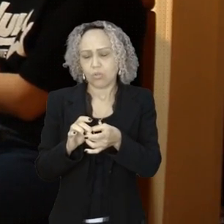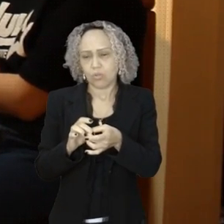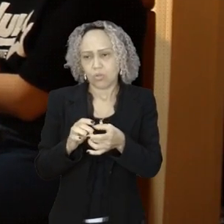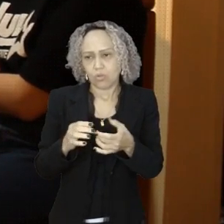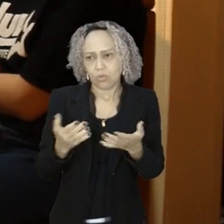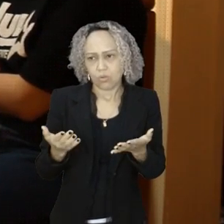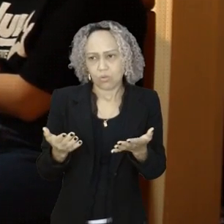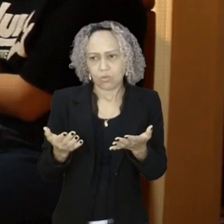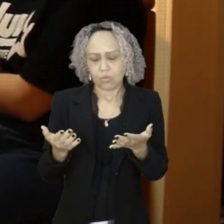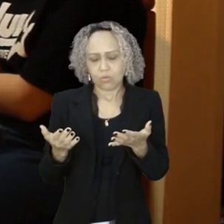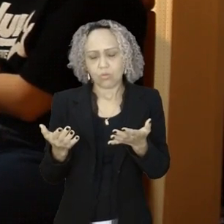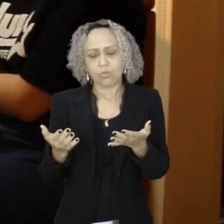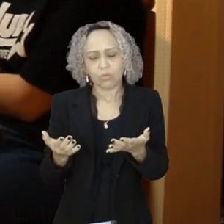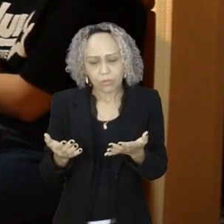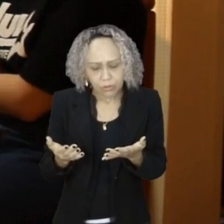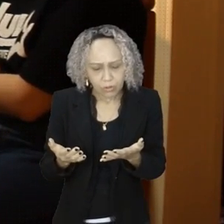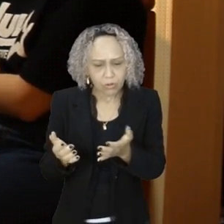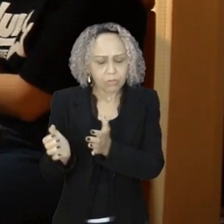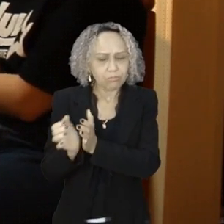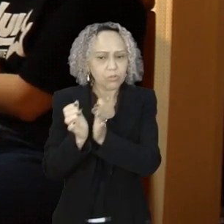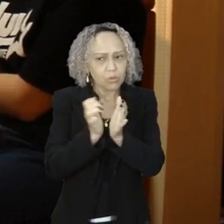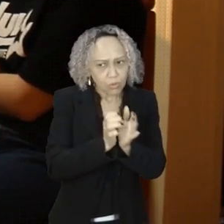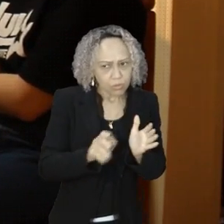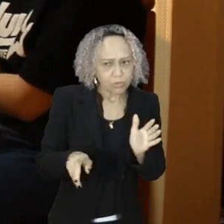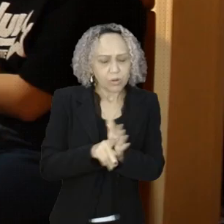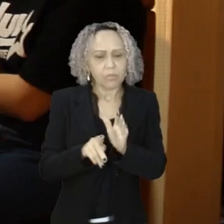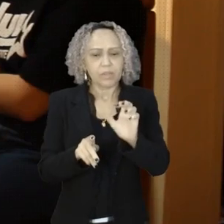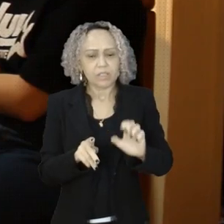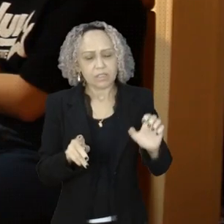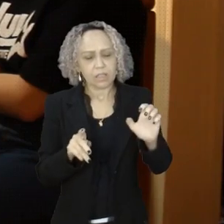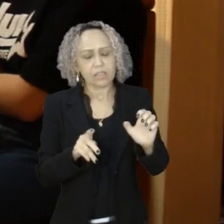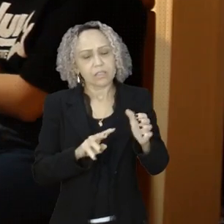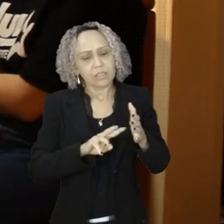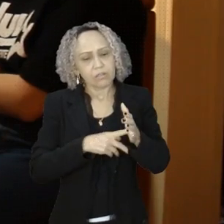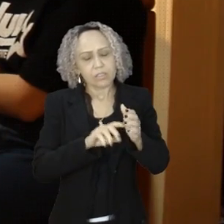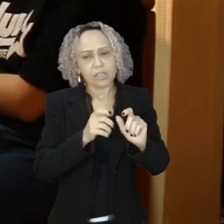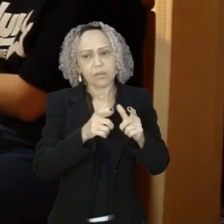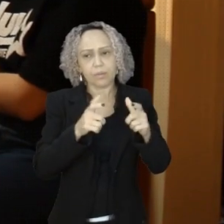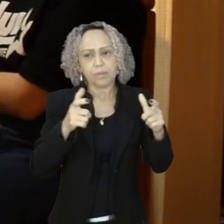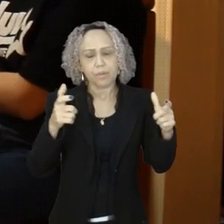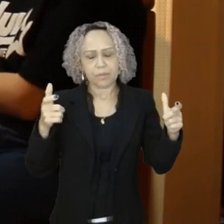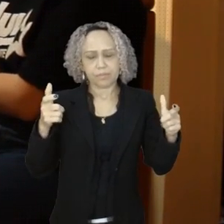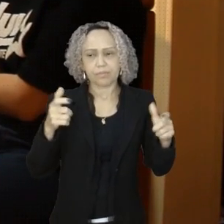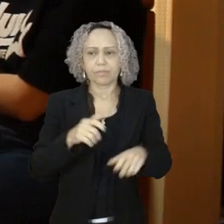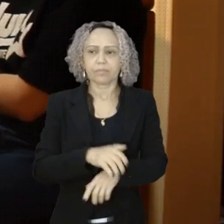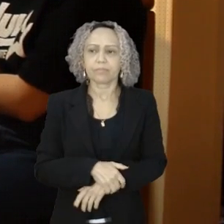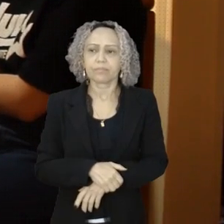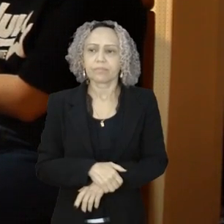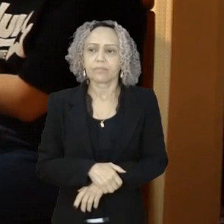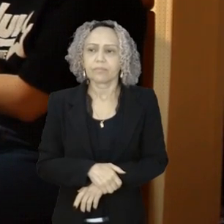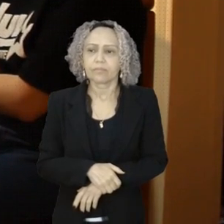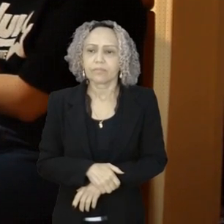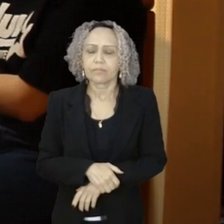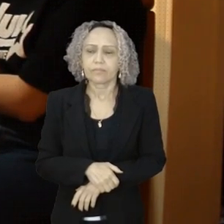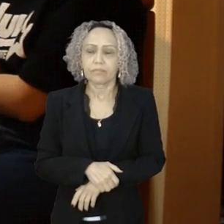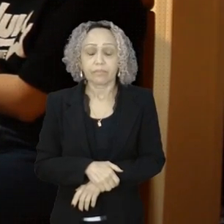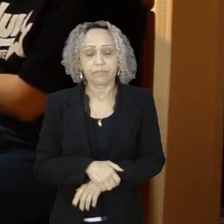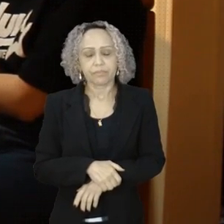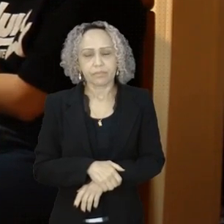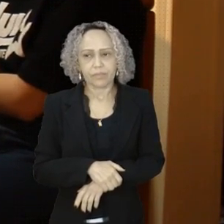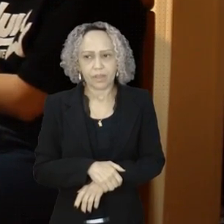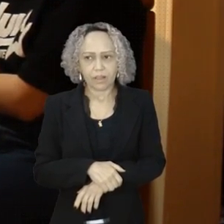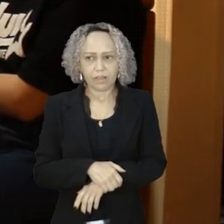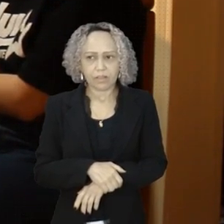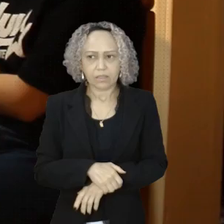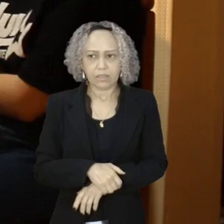o imposto sindical, com um razoável apoio também de setores do PT, né? Então,